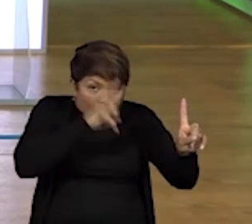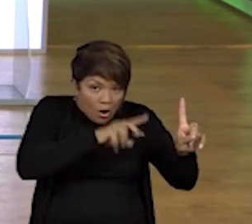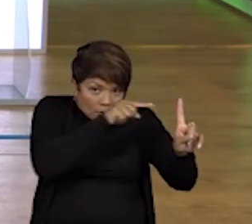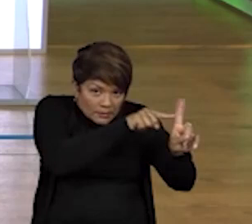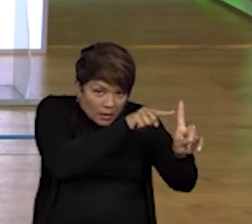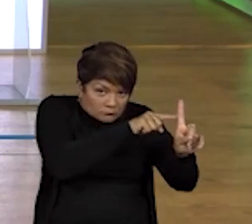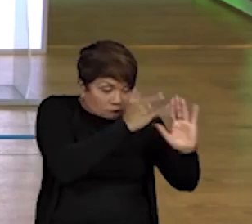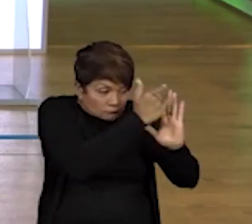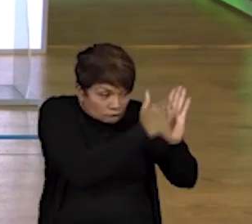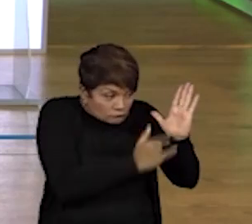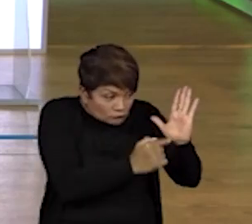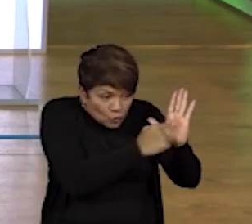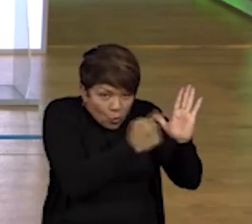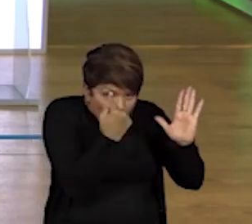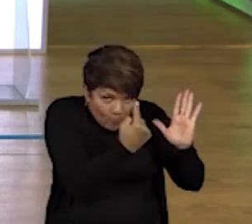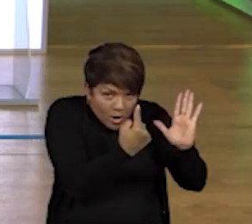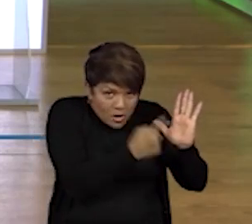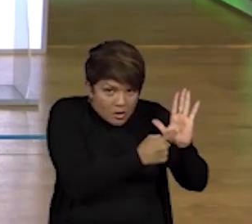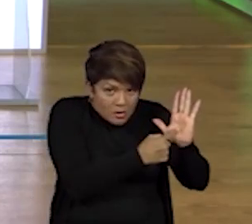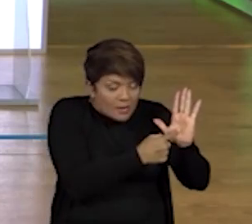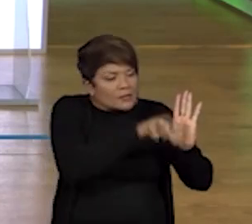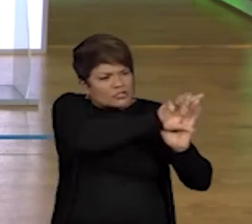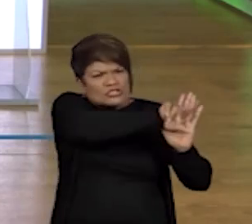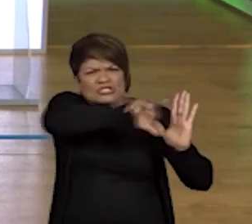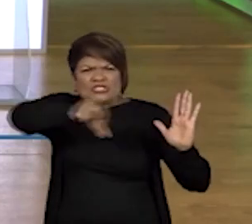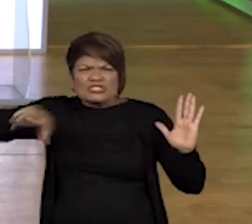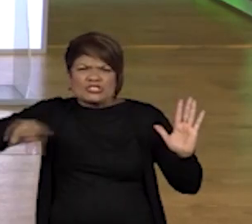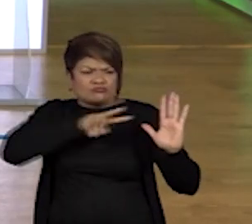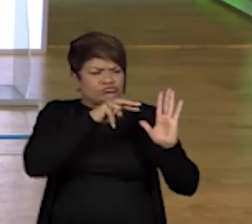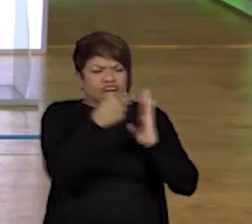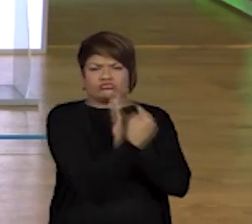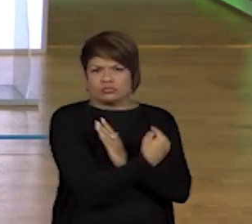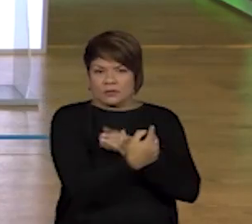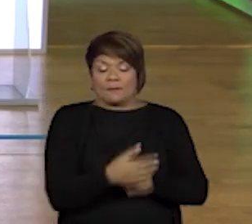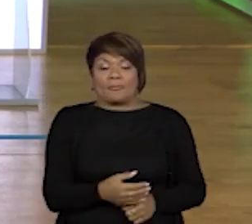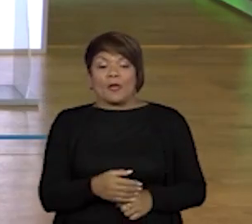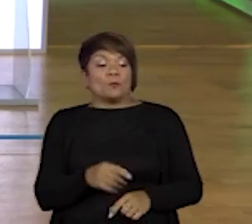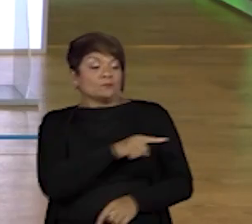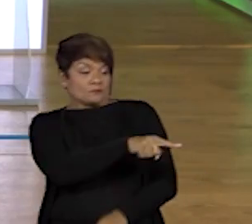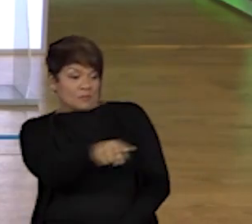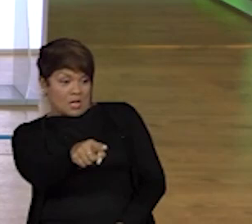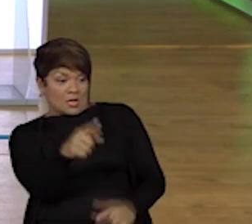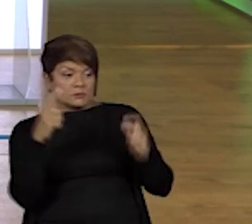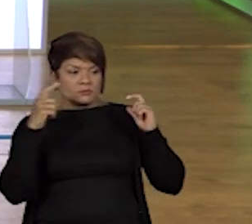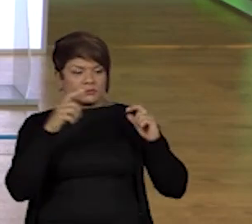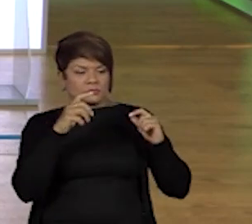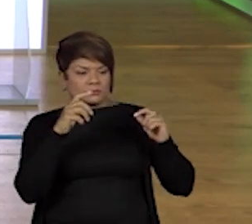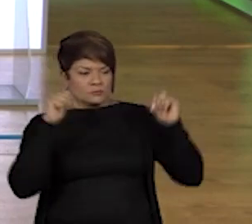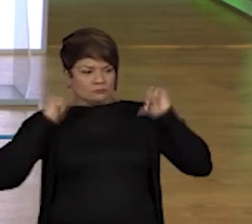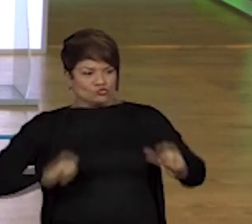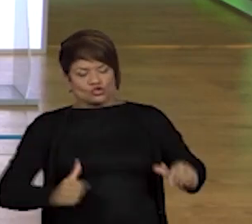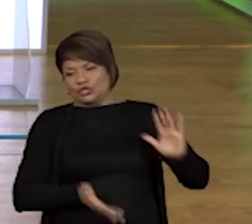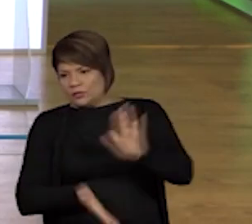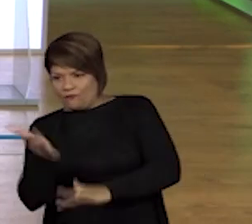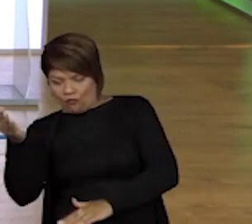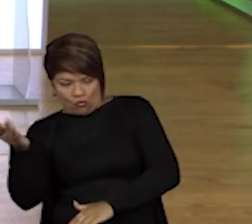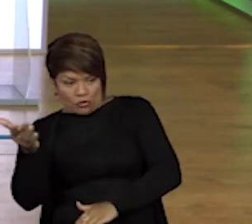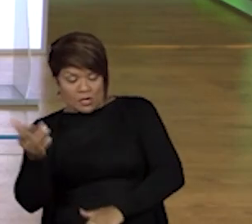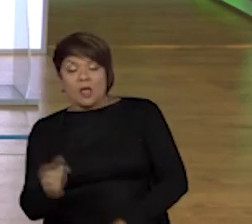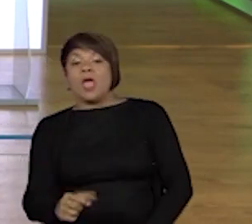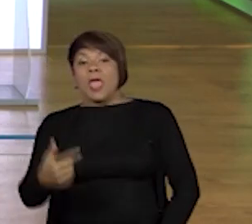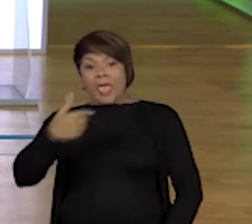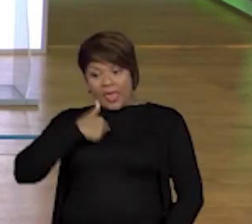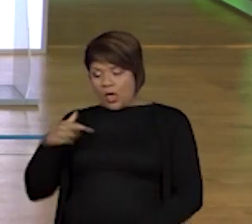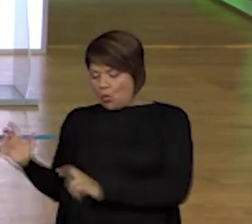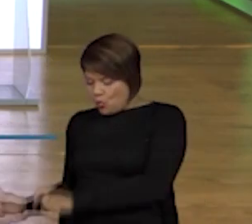Então, os estudantes pegaram a mochila, eu peguei minha mochila e me pegaram para me levar